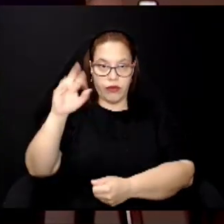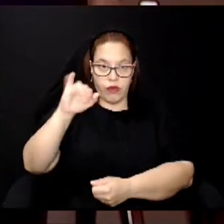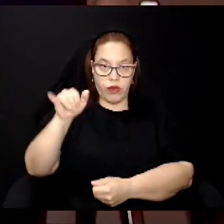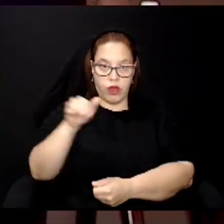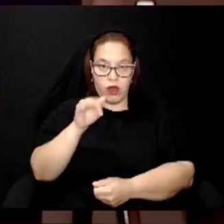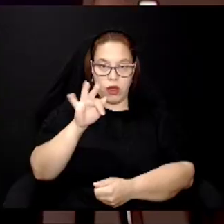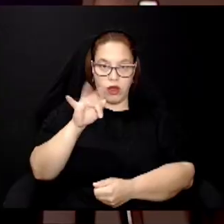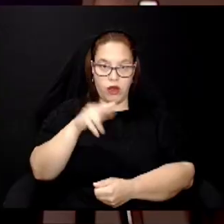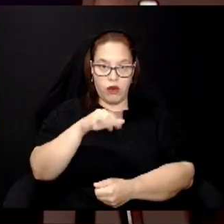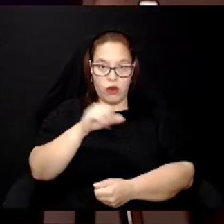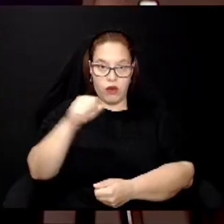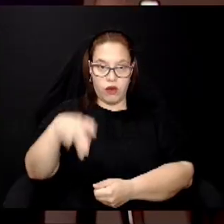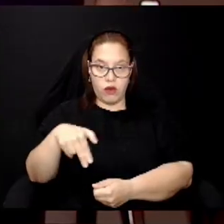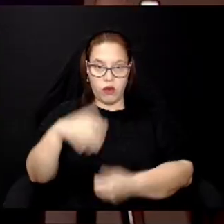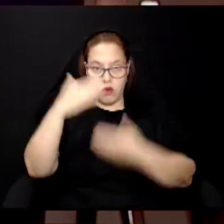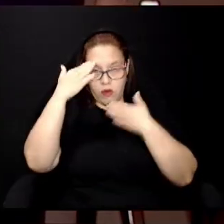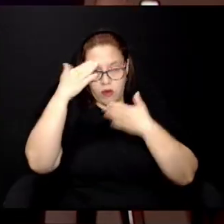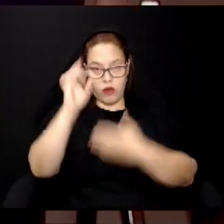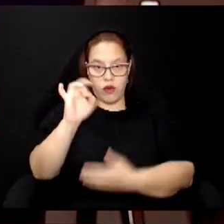tenho a agradecer, né?